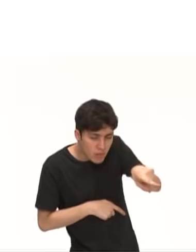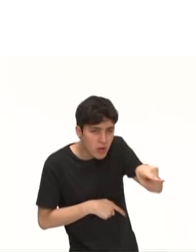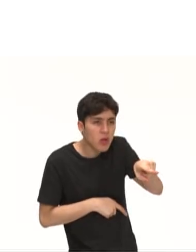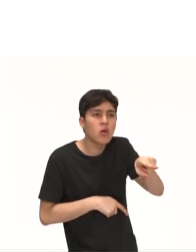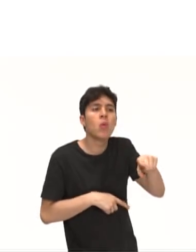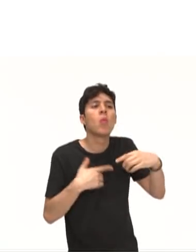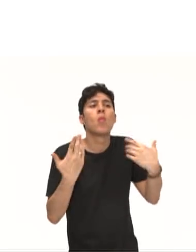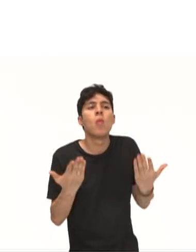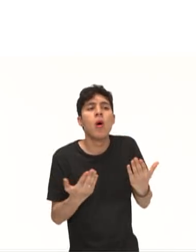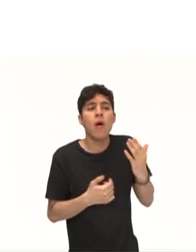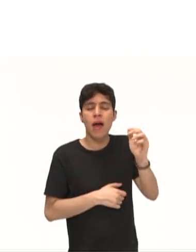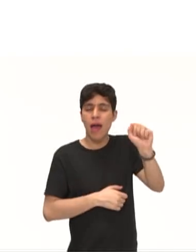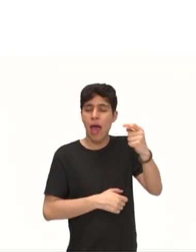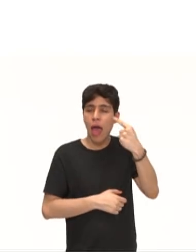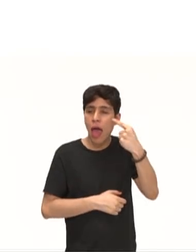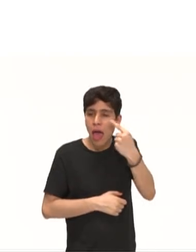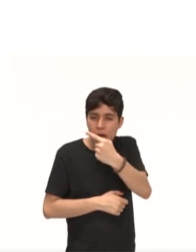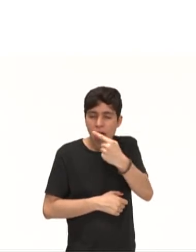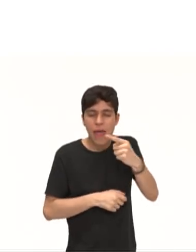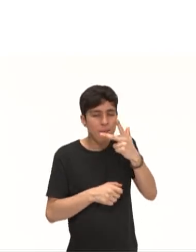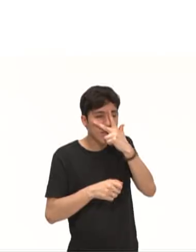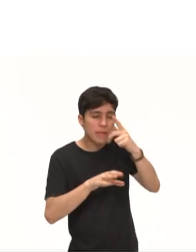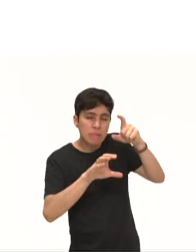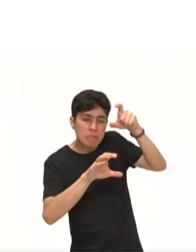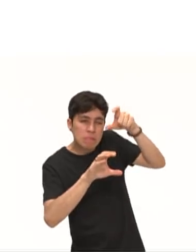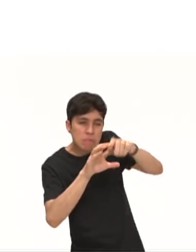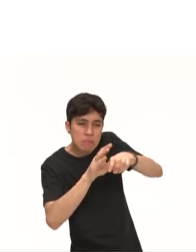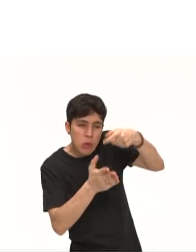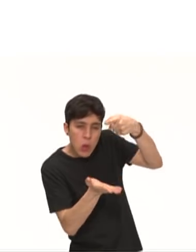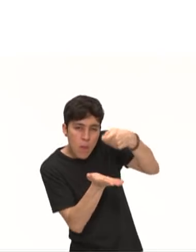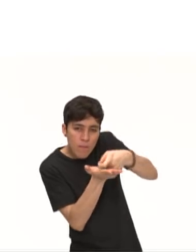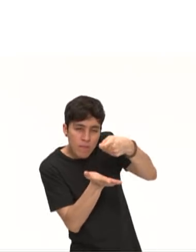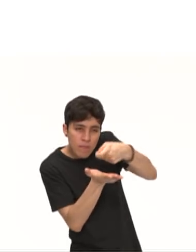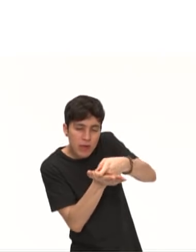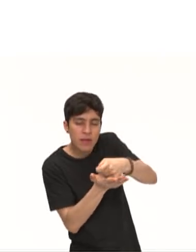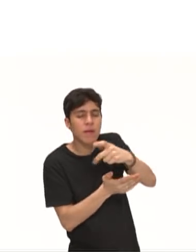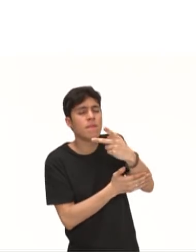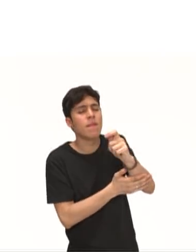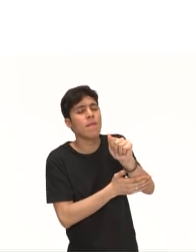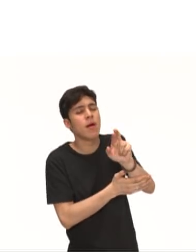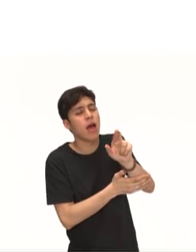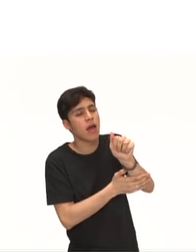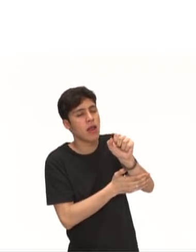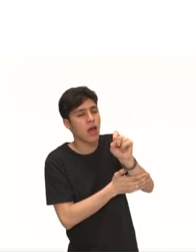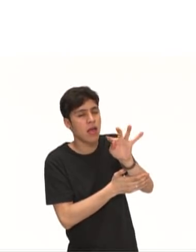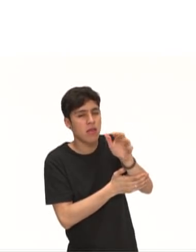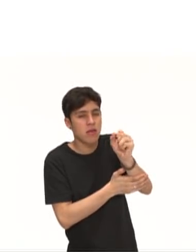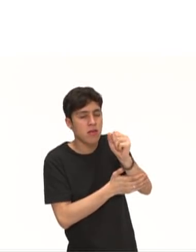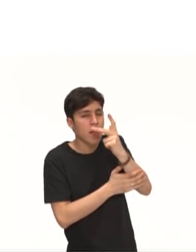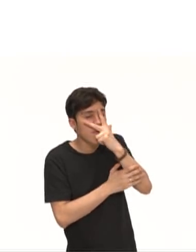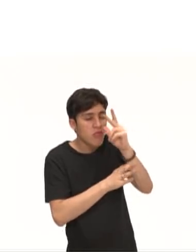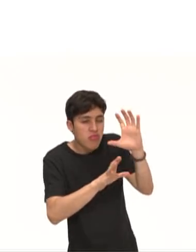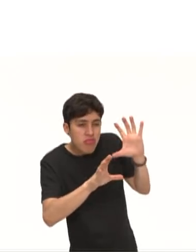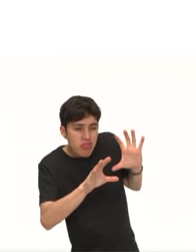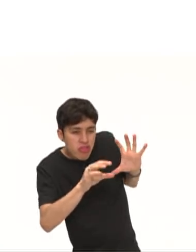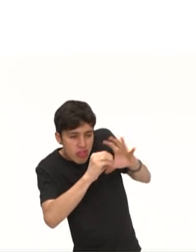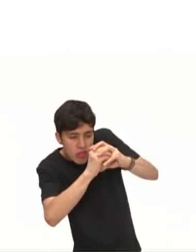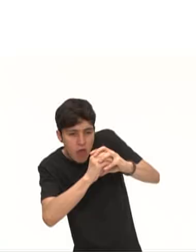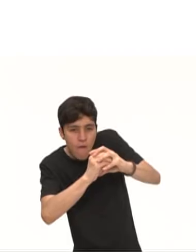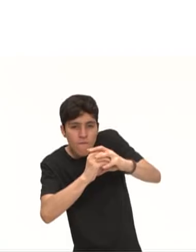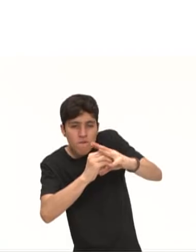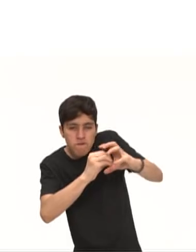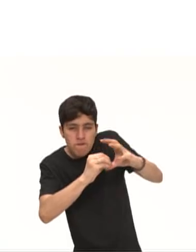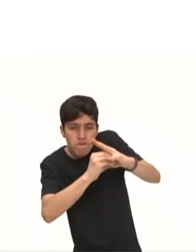parasitas intracelulares obrigatórios, acertou, tá? Então, como eles são acelulares, eles dependem